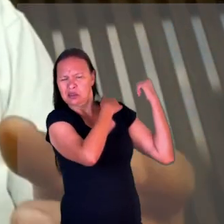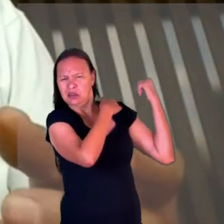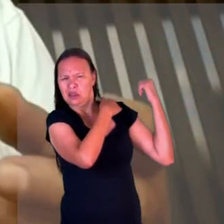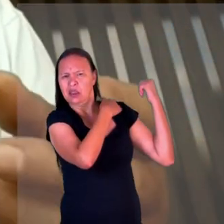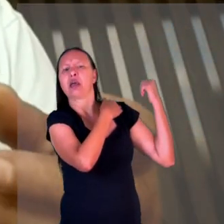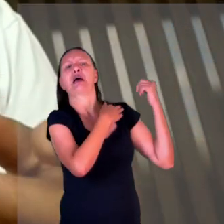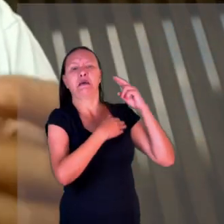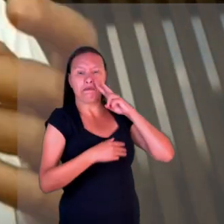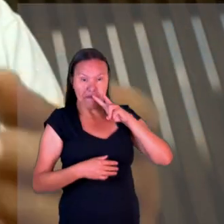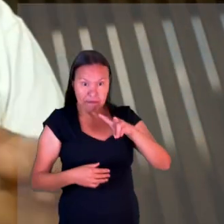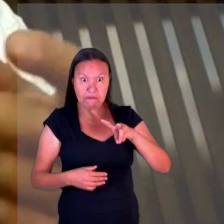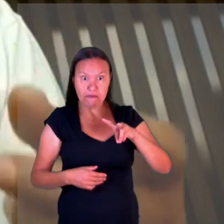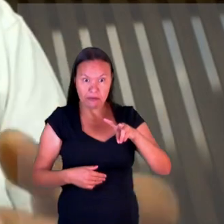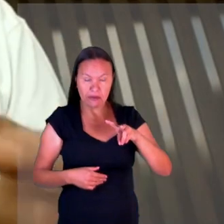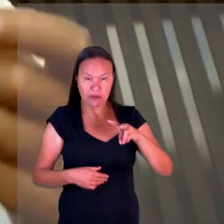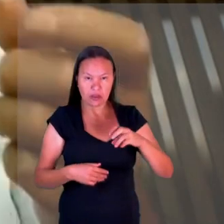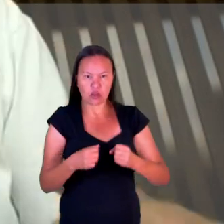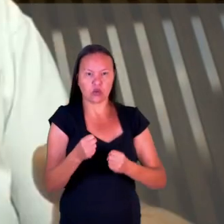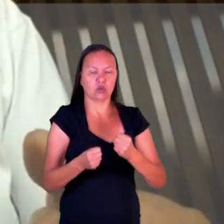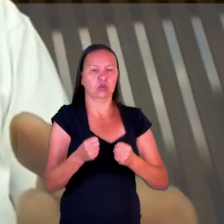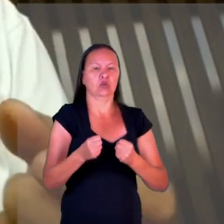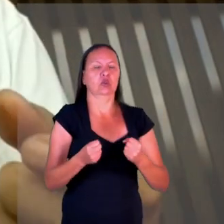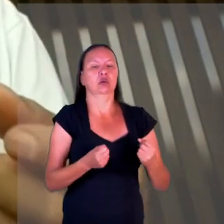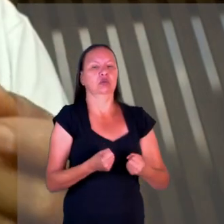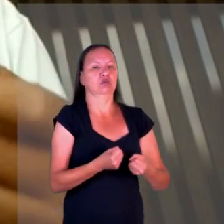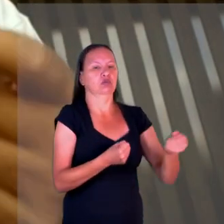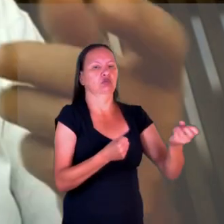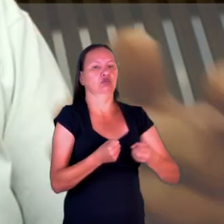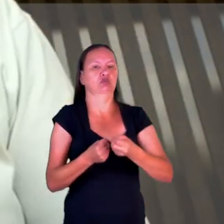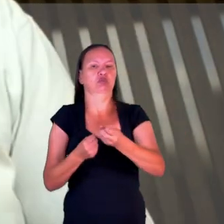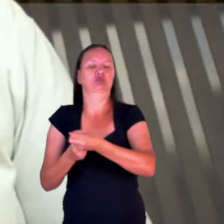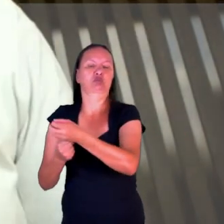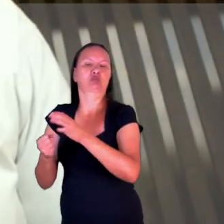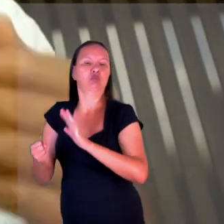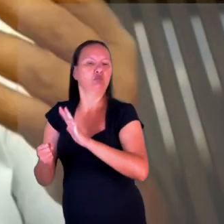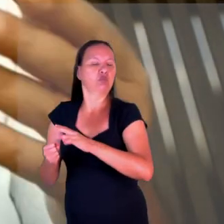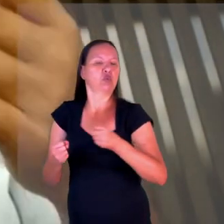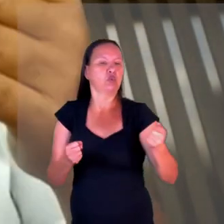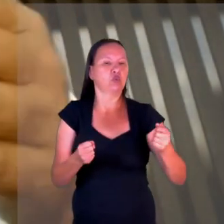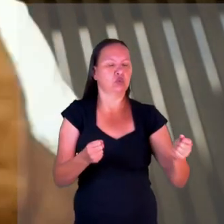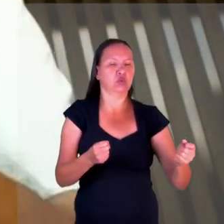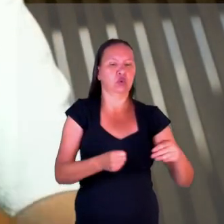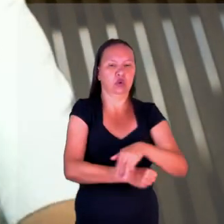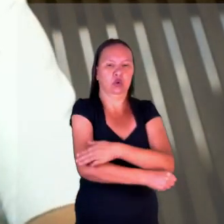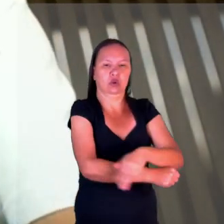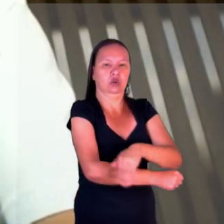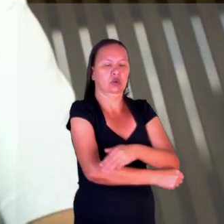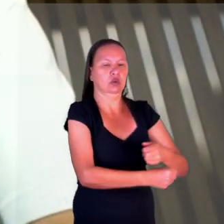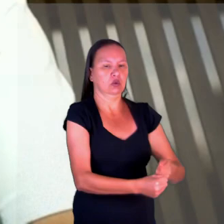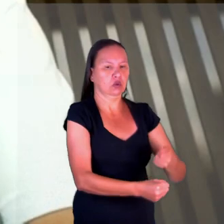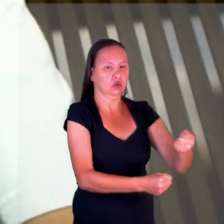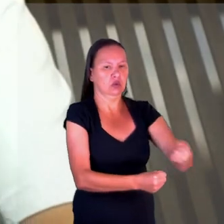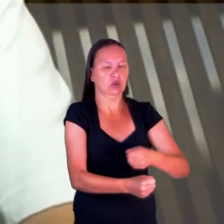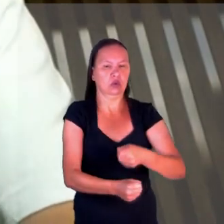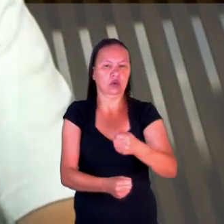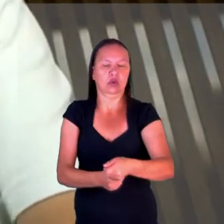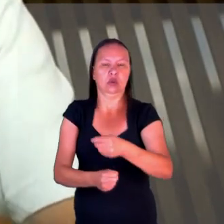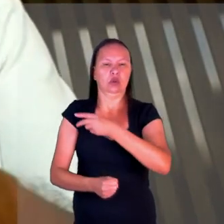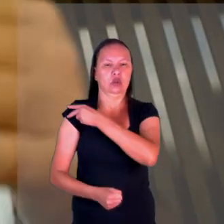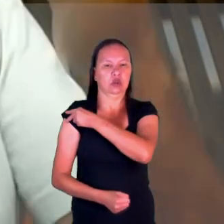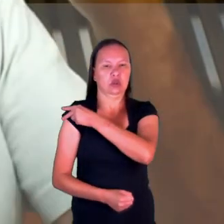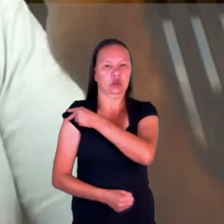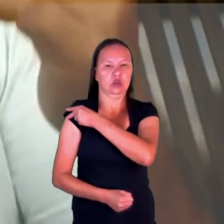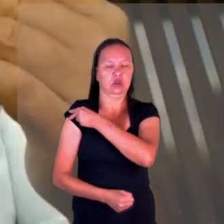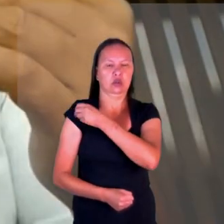eh os carros que fazem doação de alimento nas Ruas dos grandes centros em São Paulo em Belo Horizonte no rio em Salvador